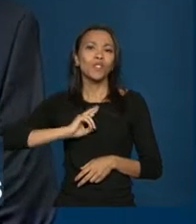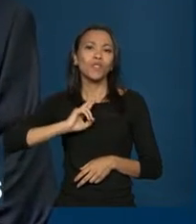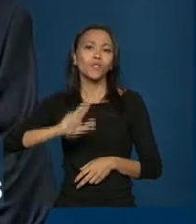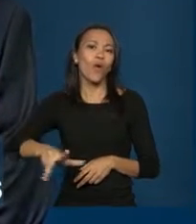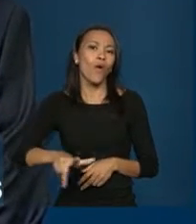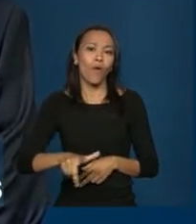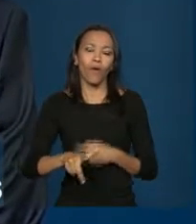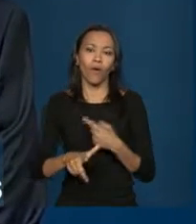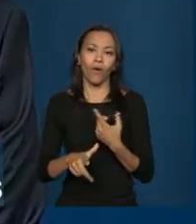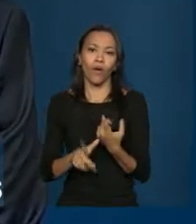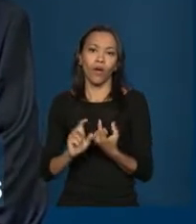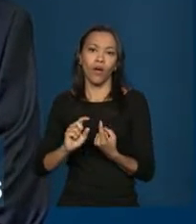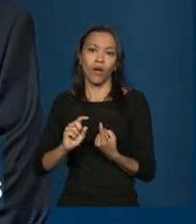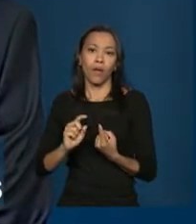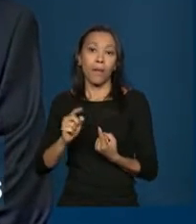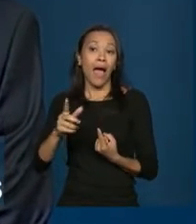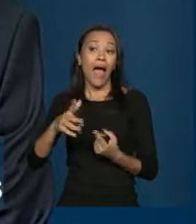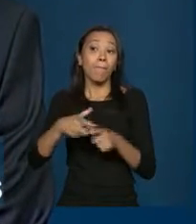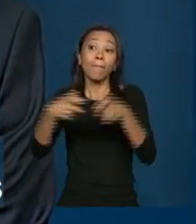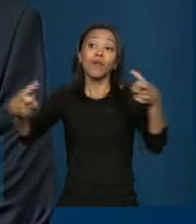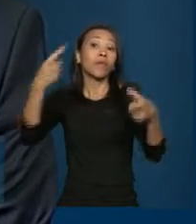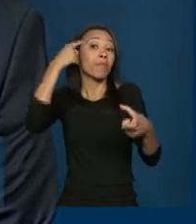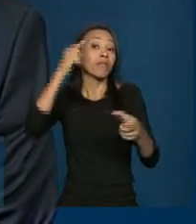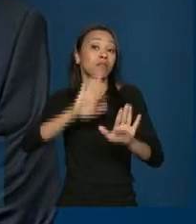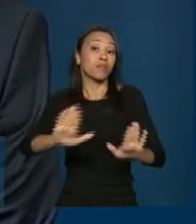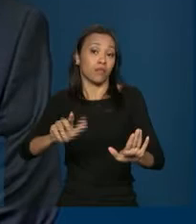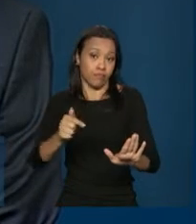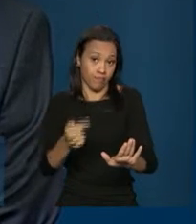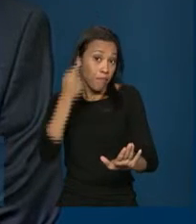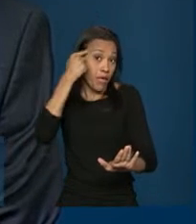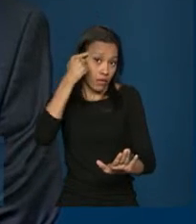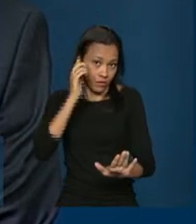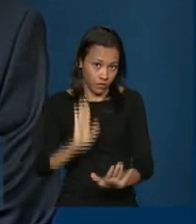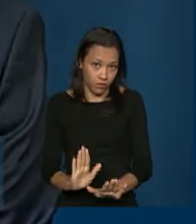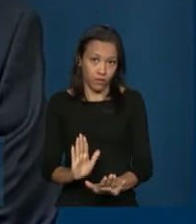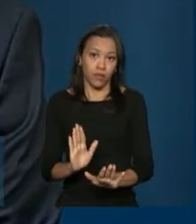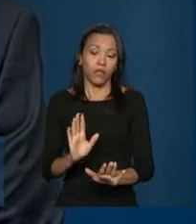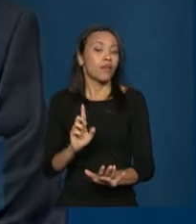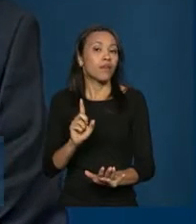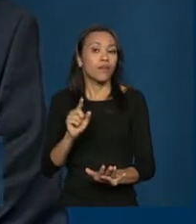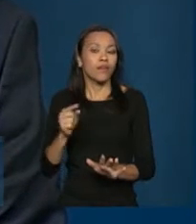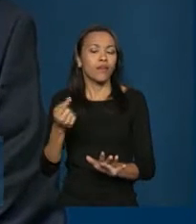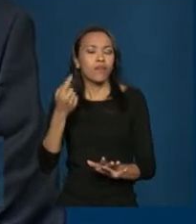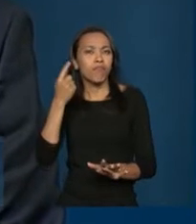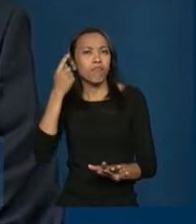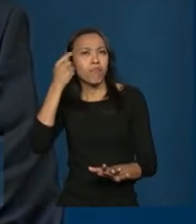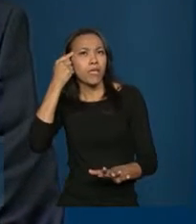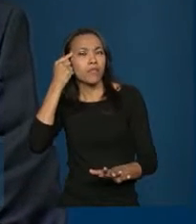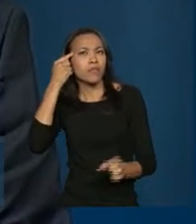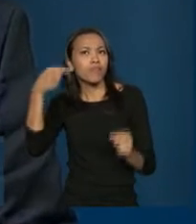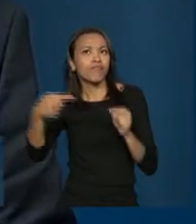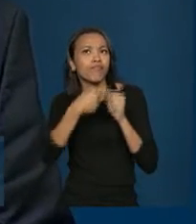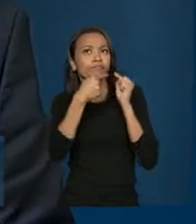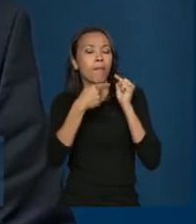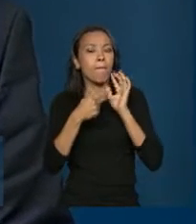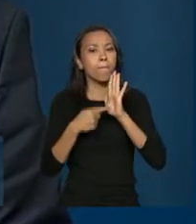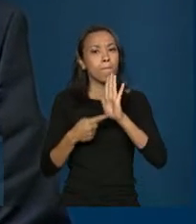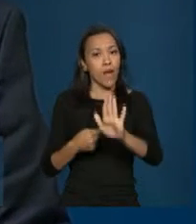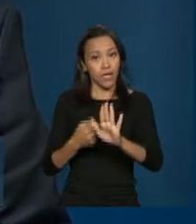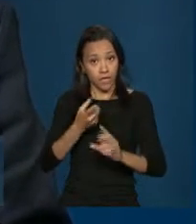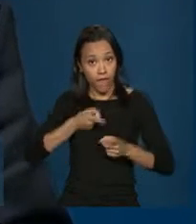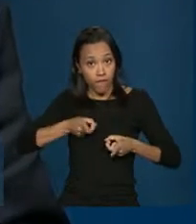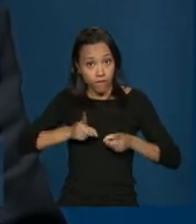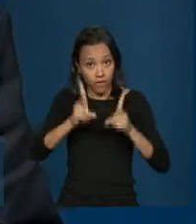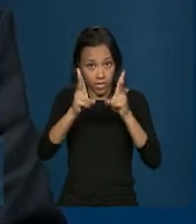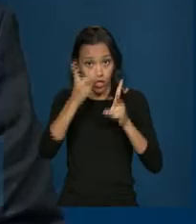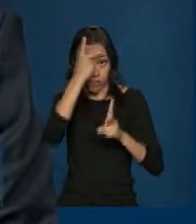à exploração, como muito se pensa e se compreende e se associa, mas o